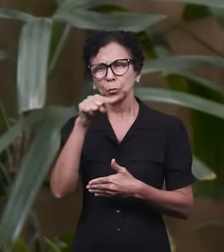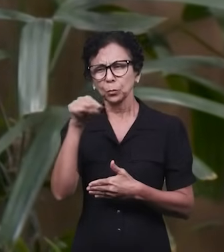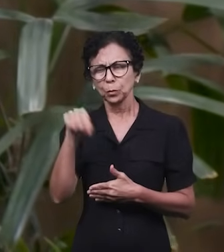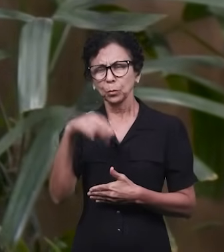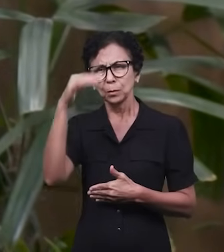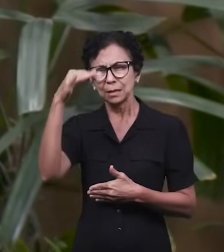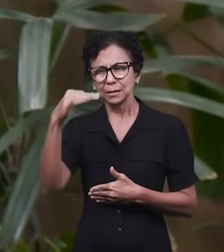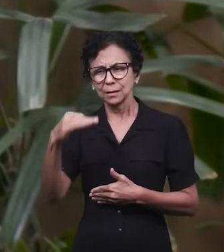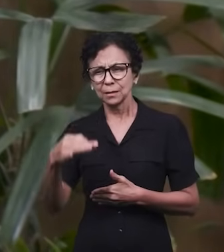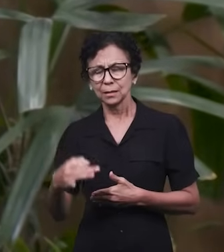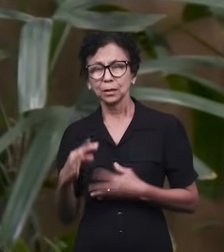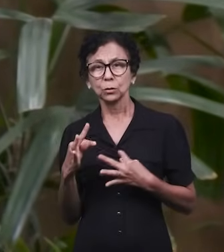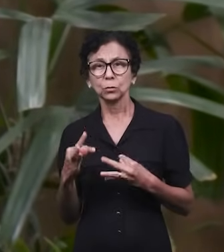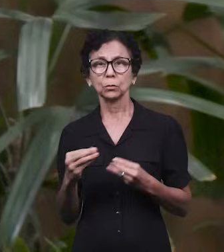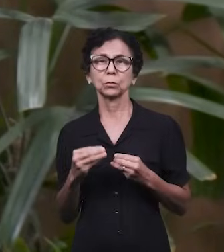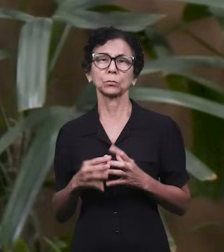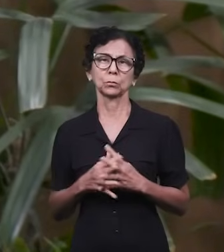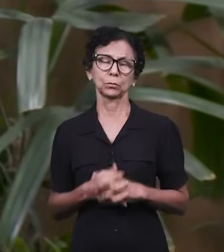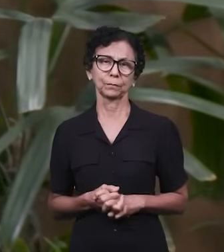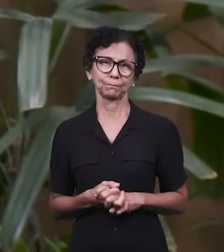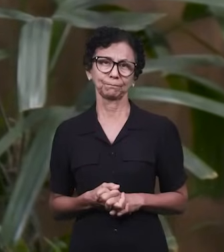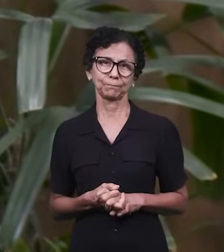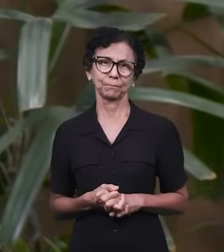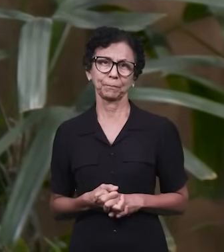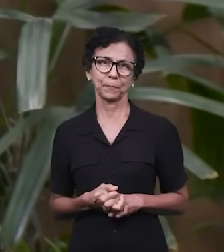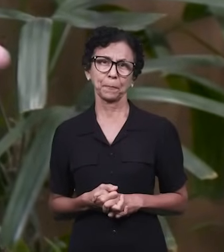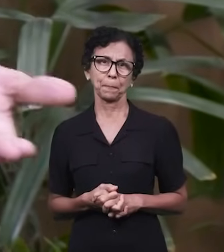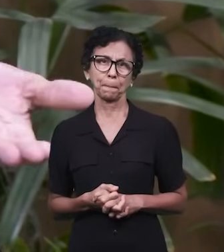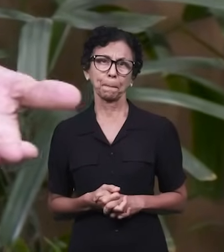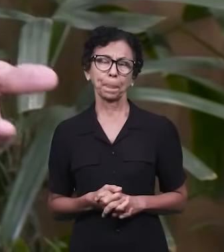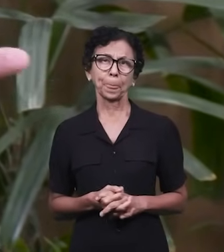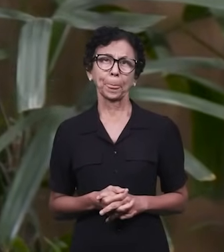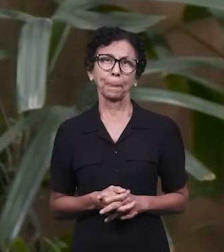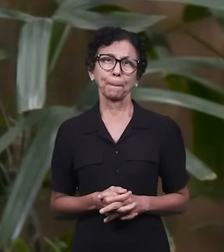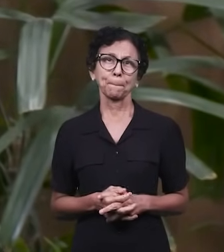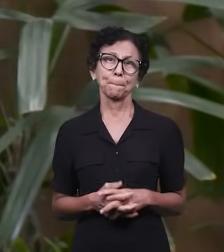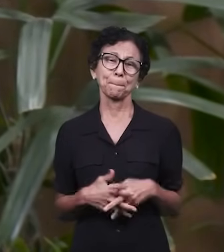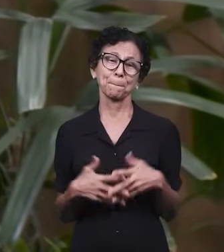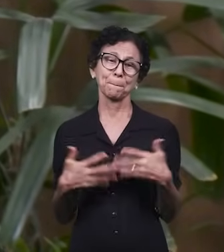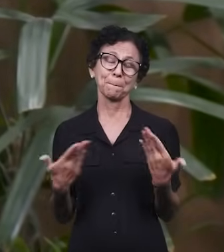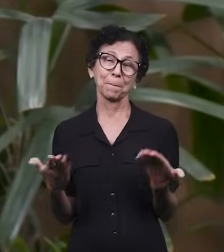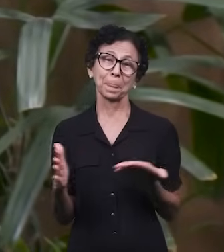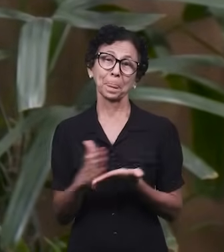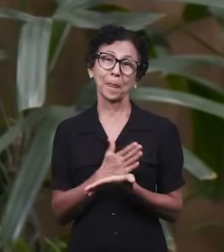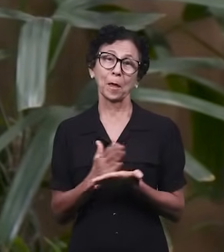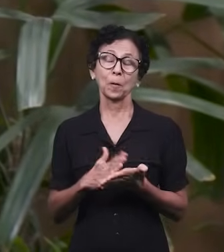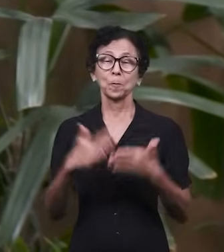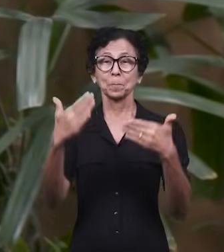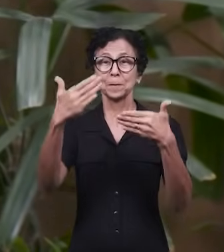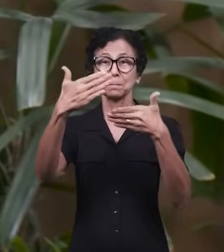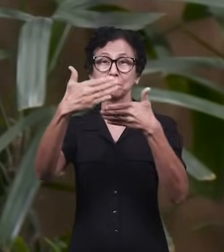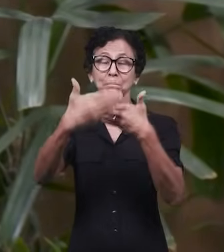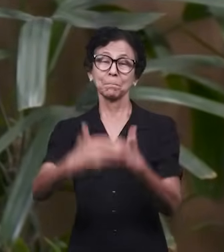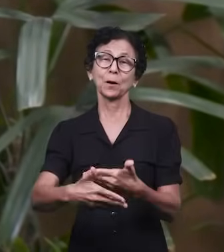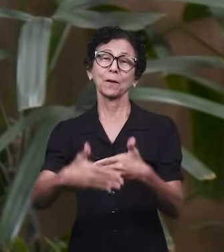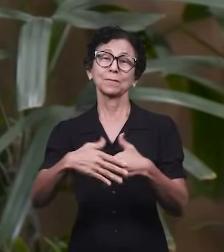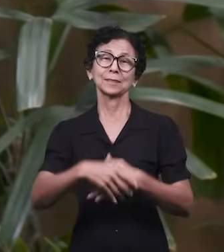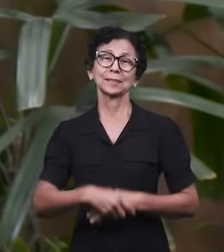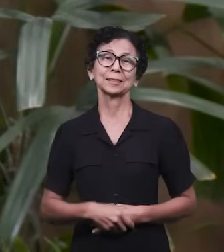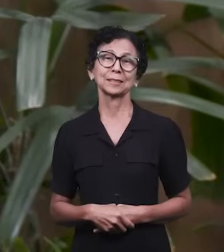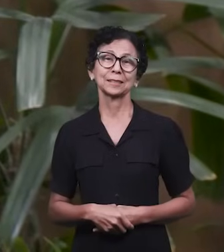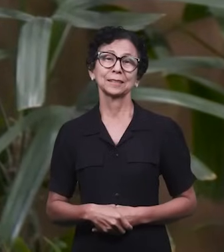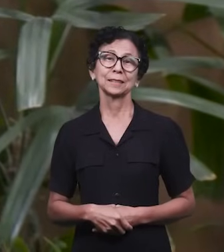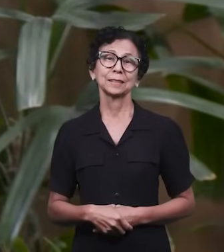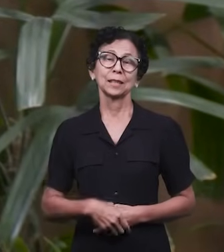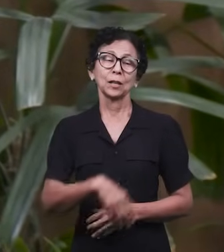passa é o aluno maduro. E o aluno maduro depende de quê? De experiência, do